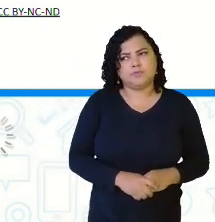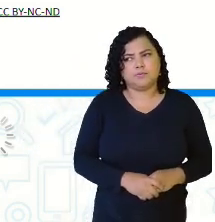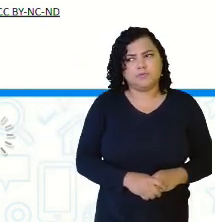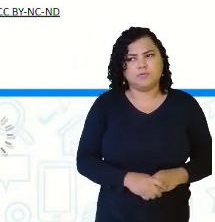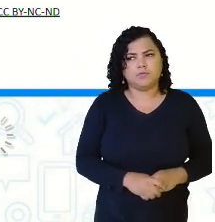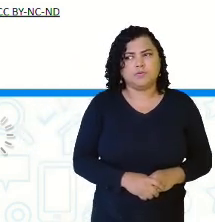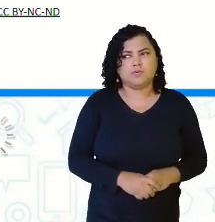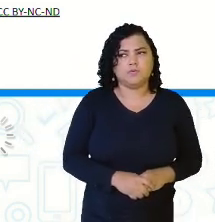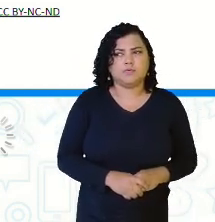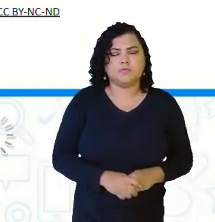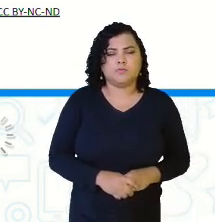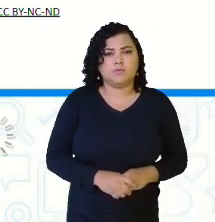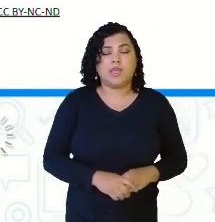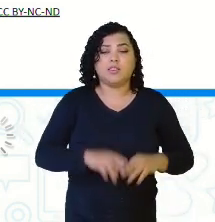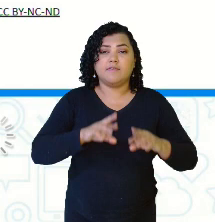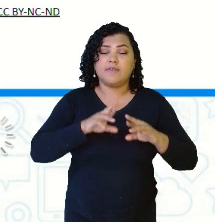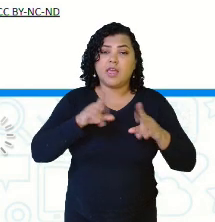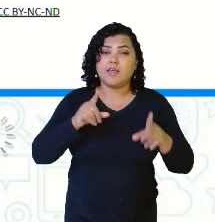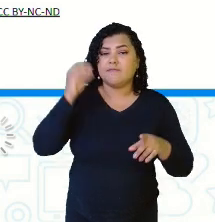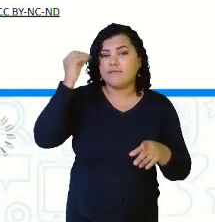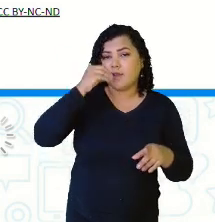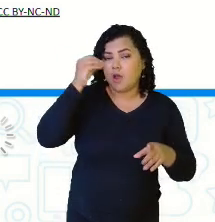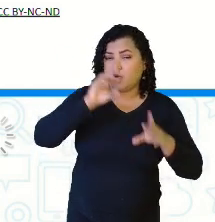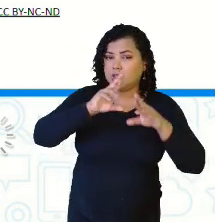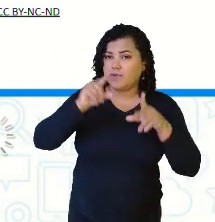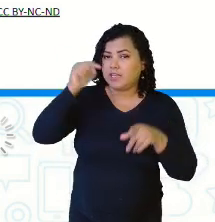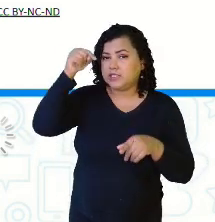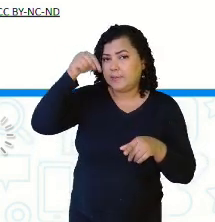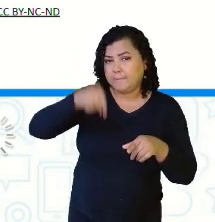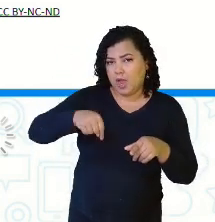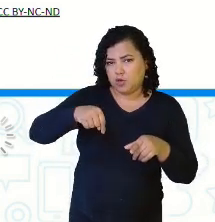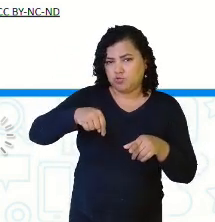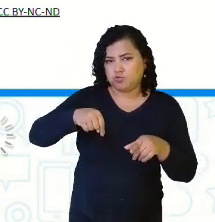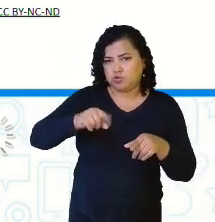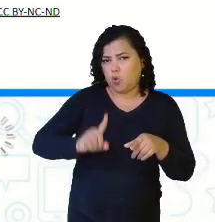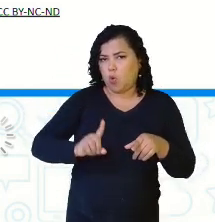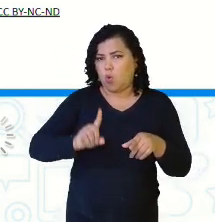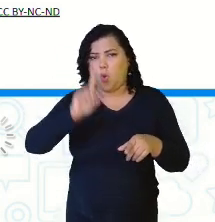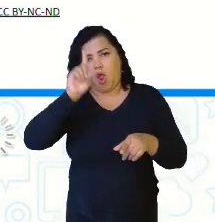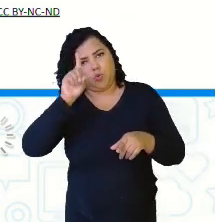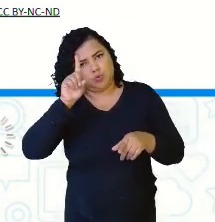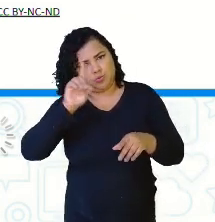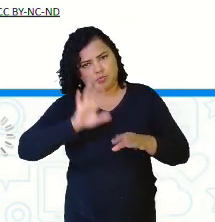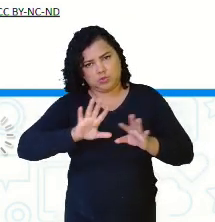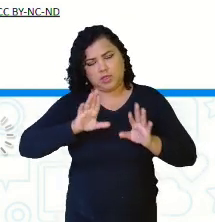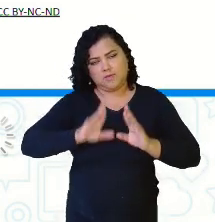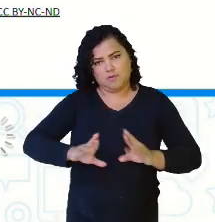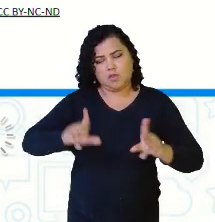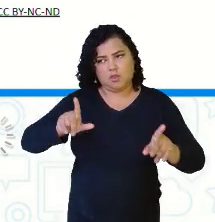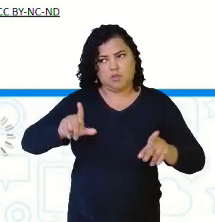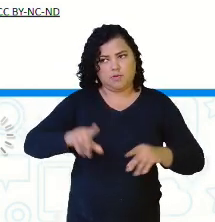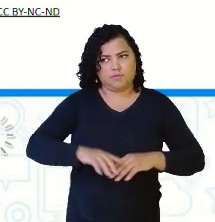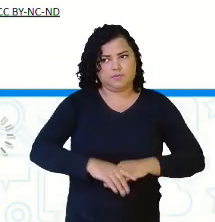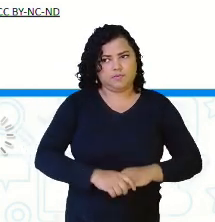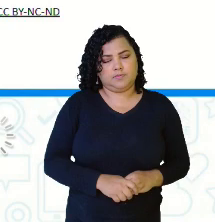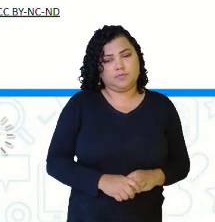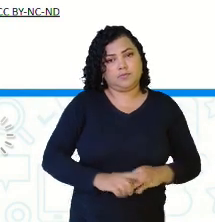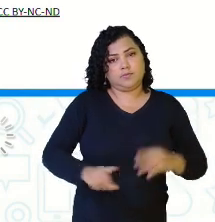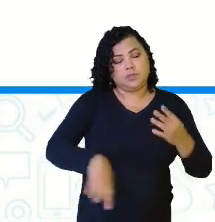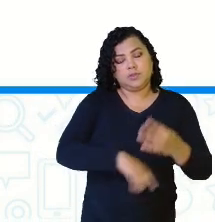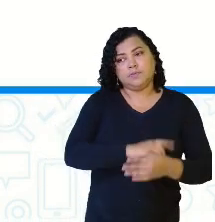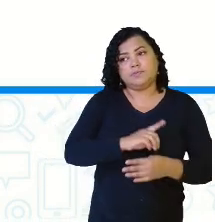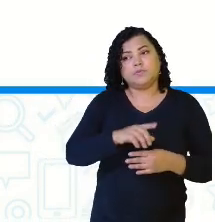certo? Então vamos lá. Isso aí tem a ver com altura. A altura é outra propriedade do som